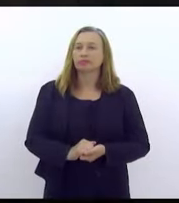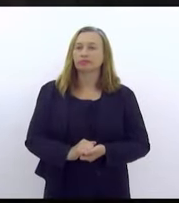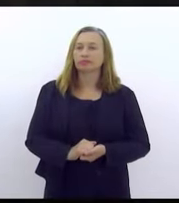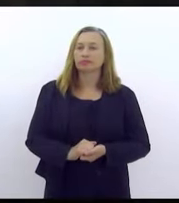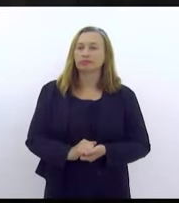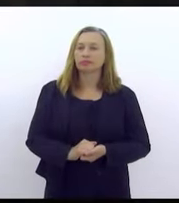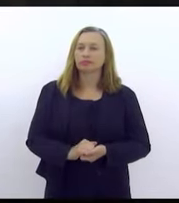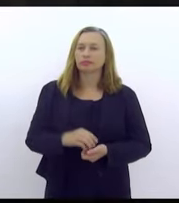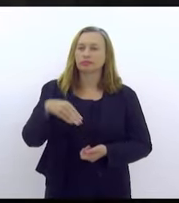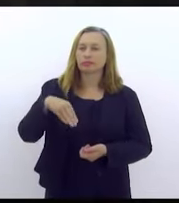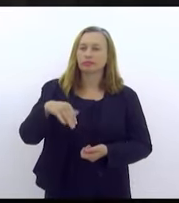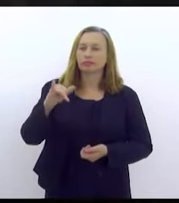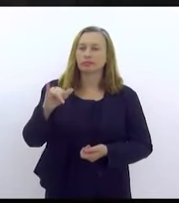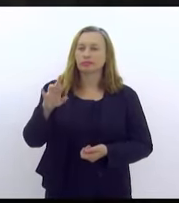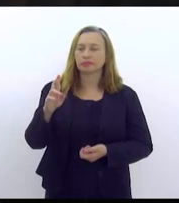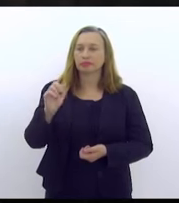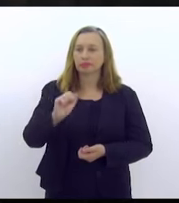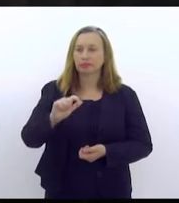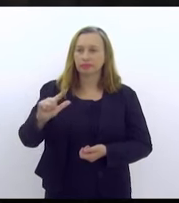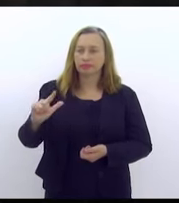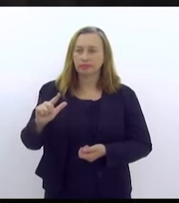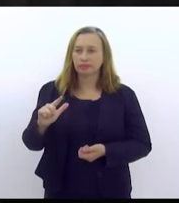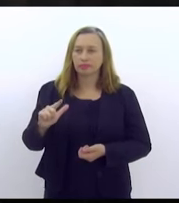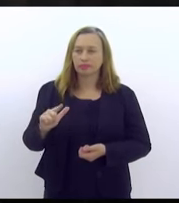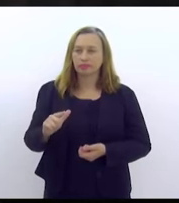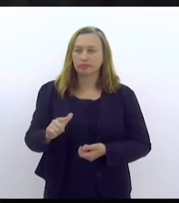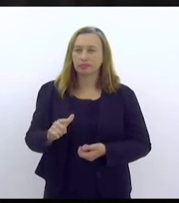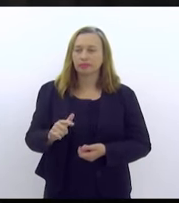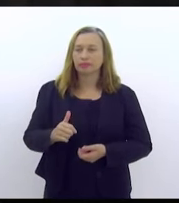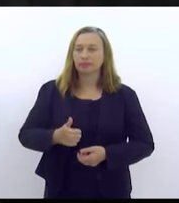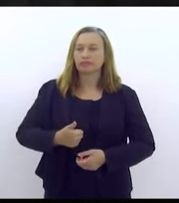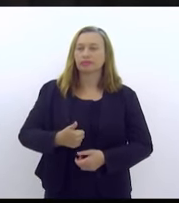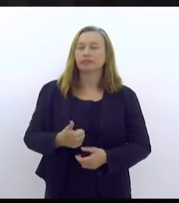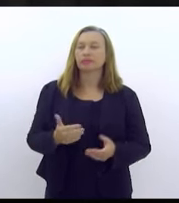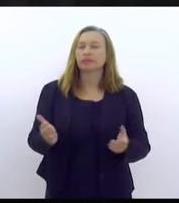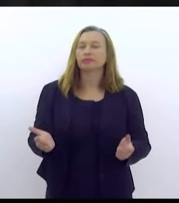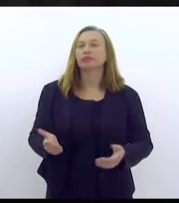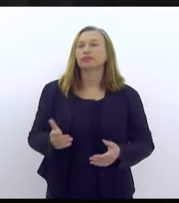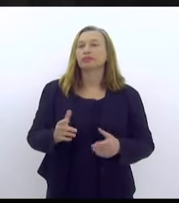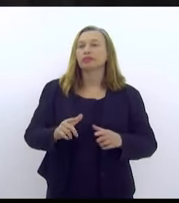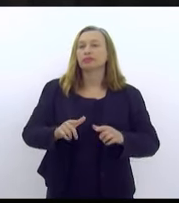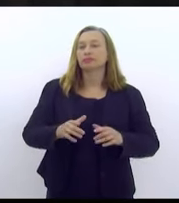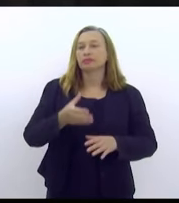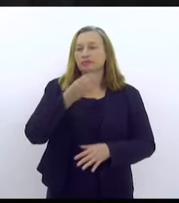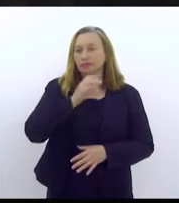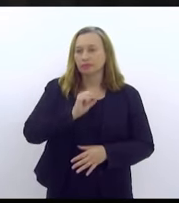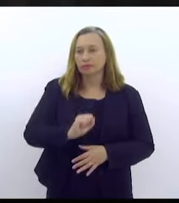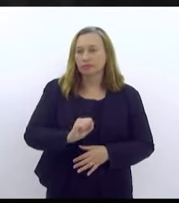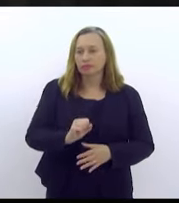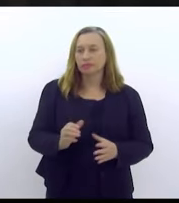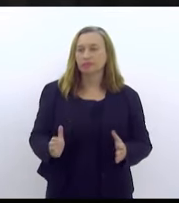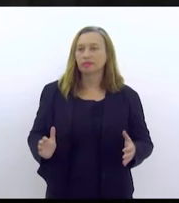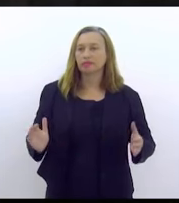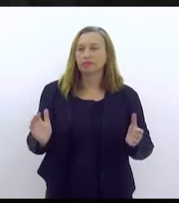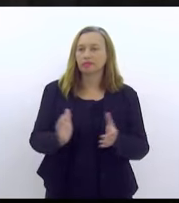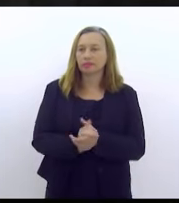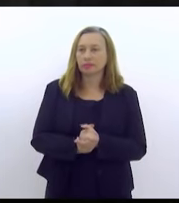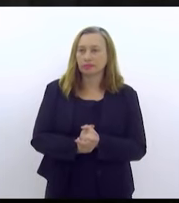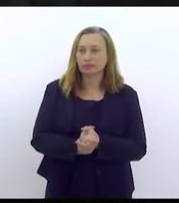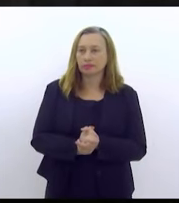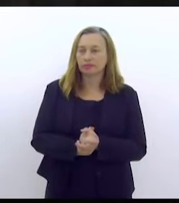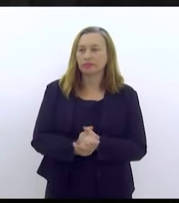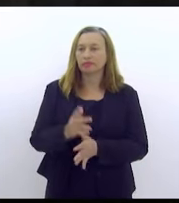Michal Herzog, a primeira-dama de Israel, casada com o presidente Isaac Herzog, uma cópia da